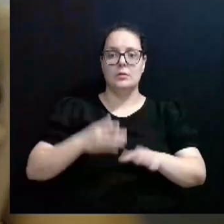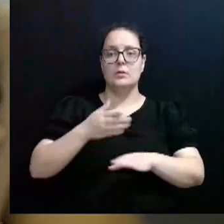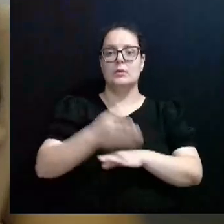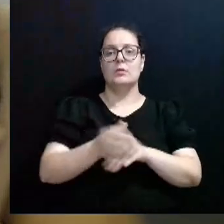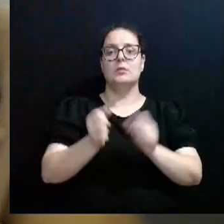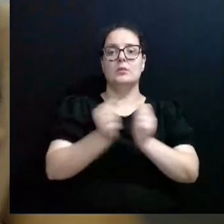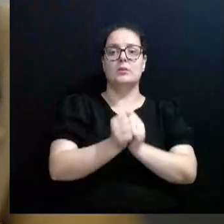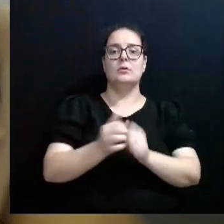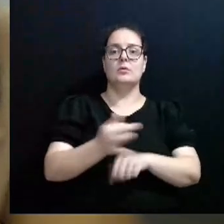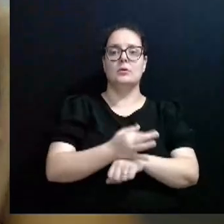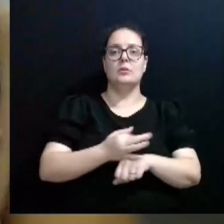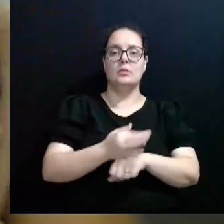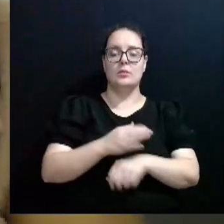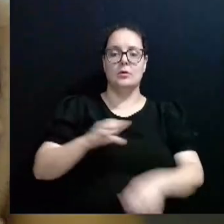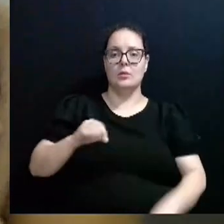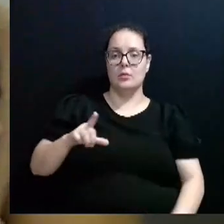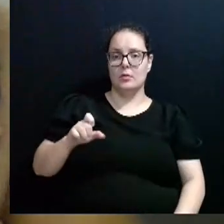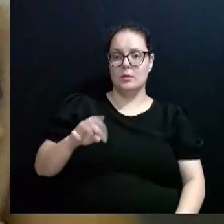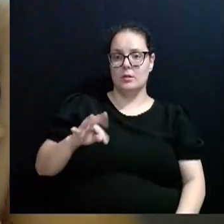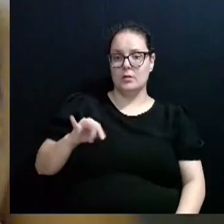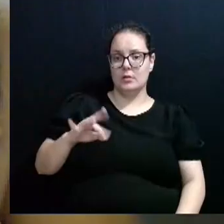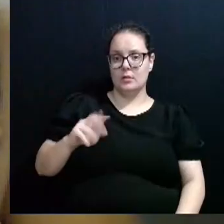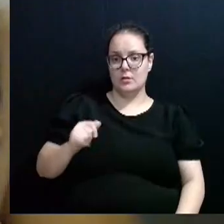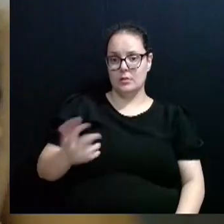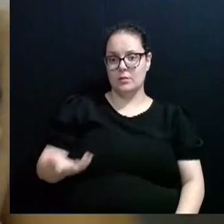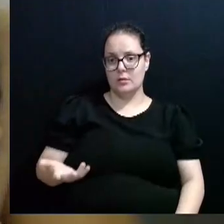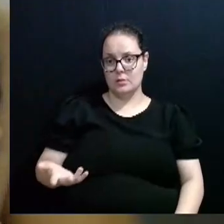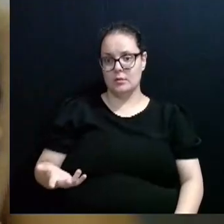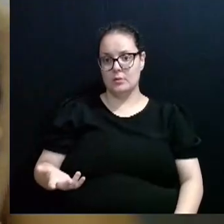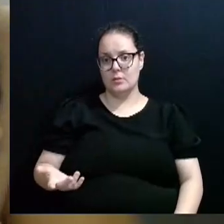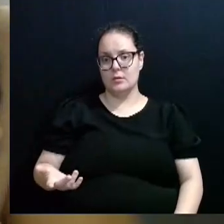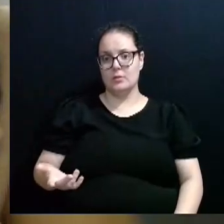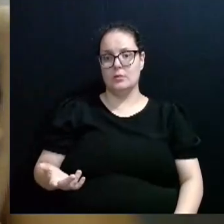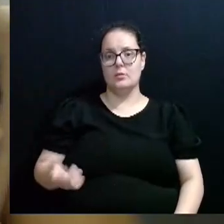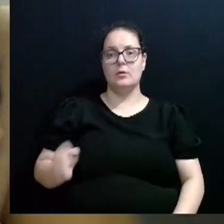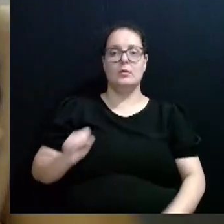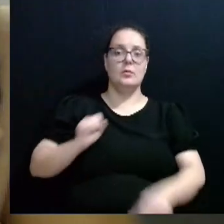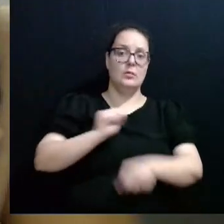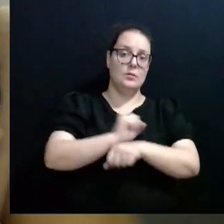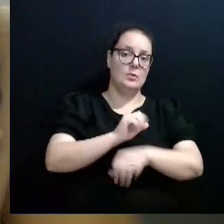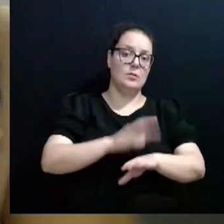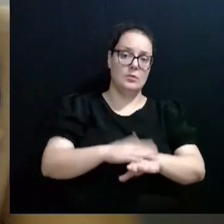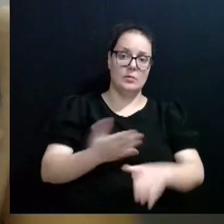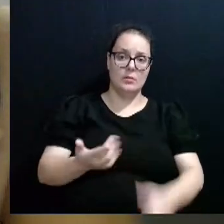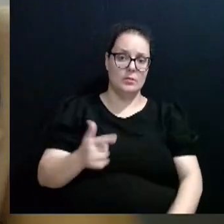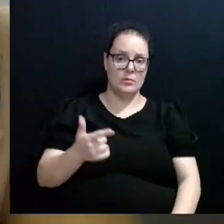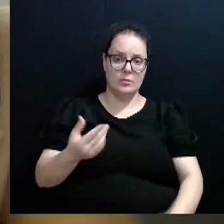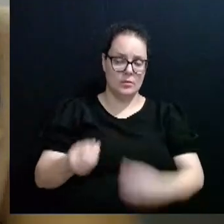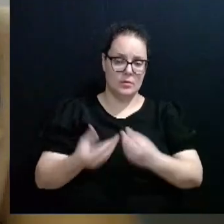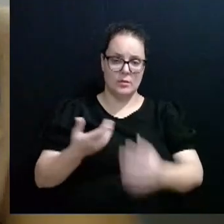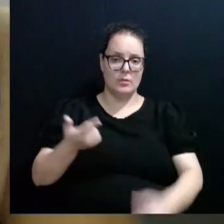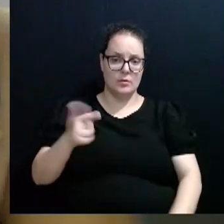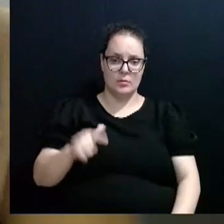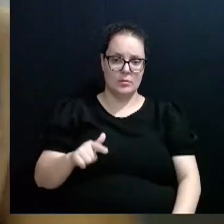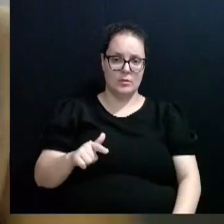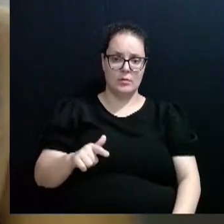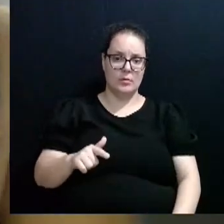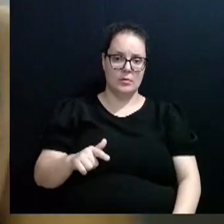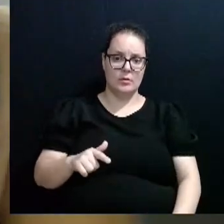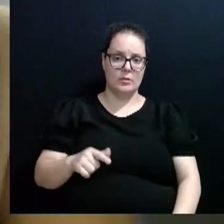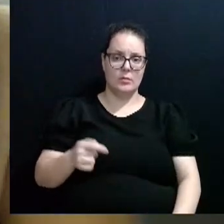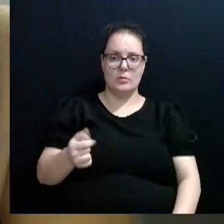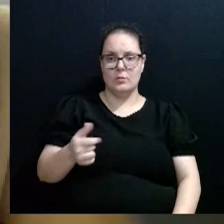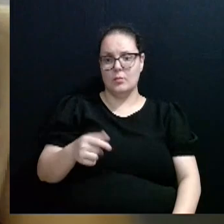férias coletivas, né? Porque com a paralisação das atividades, nem convém manter a empresa por conta de poucos funcionários que não